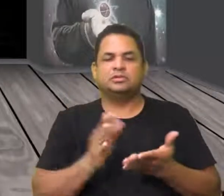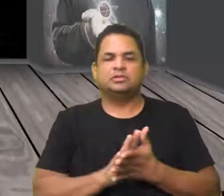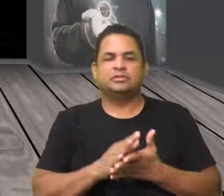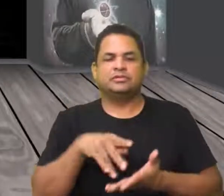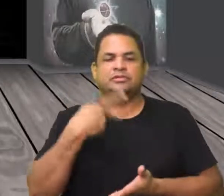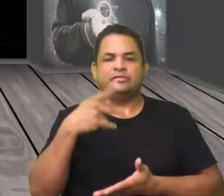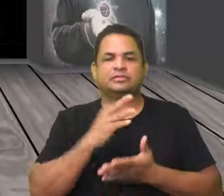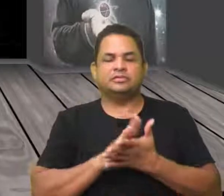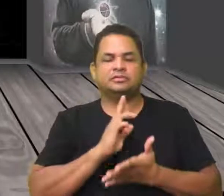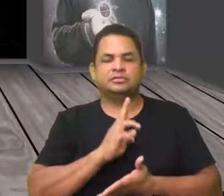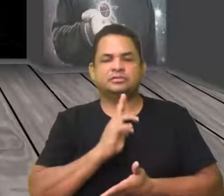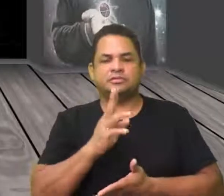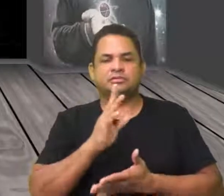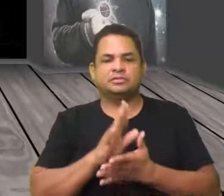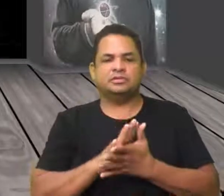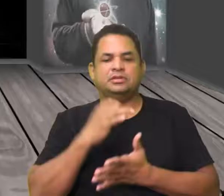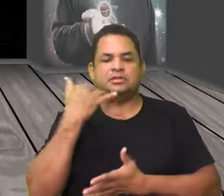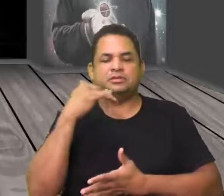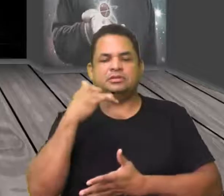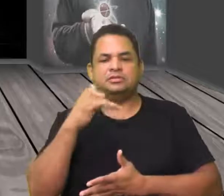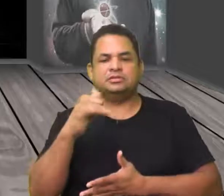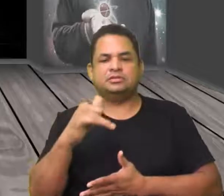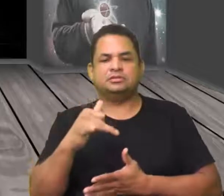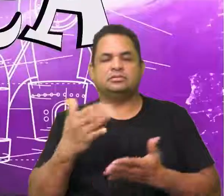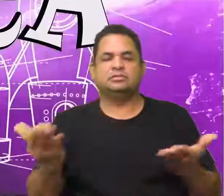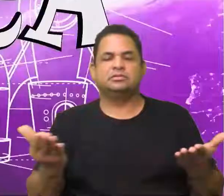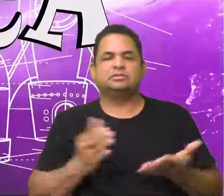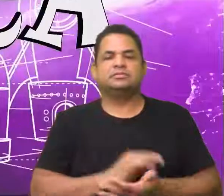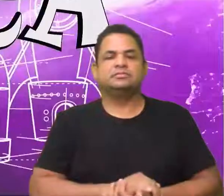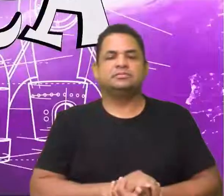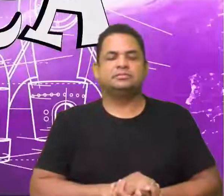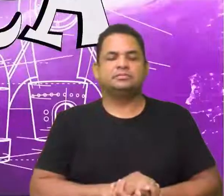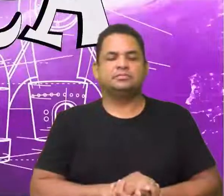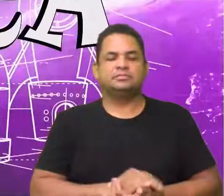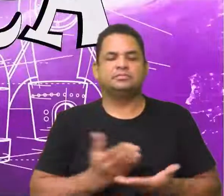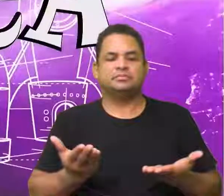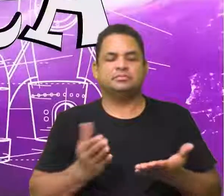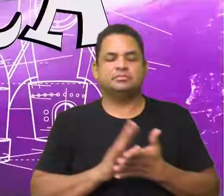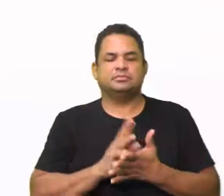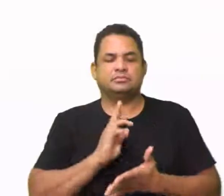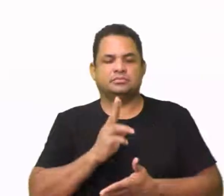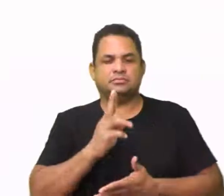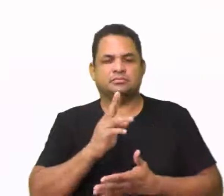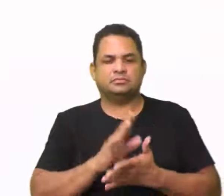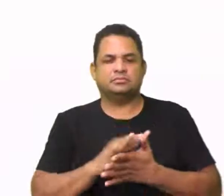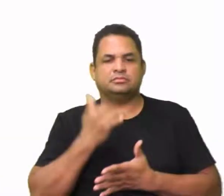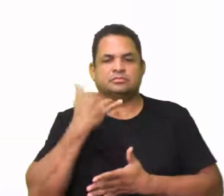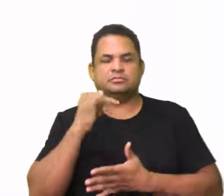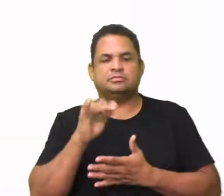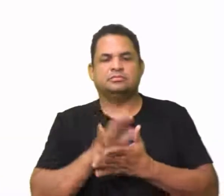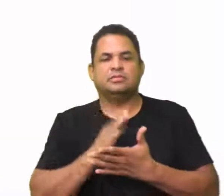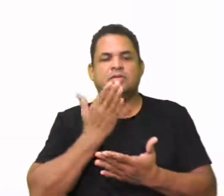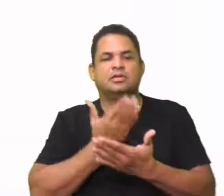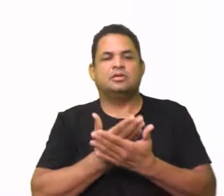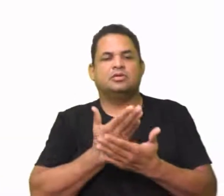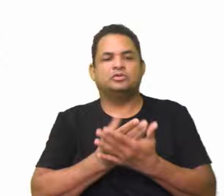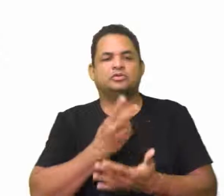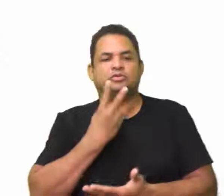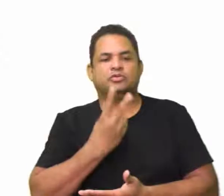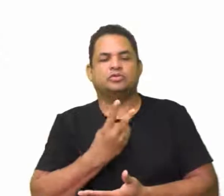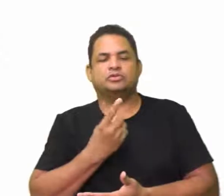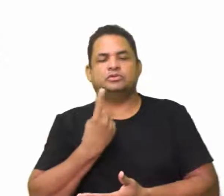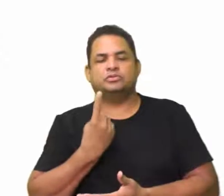dos processos de eletrização. Vamos começar lá? Então, os processos de eletrização da aula